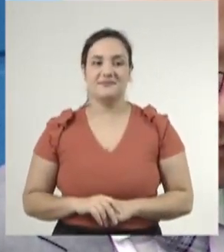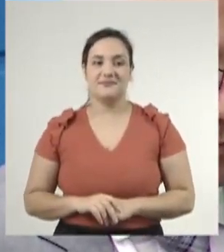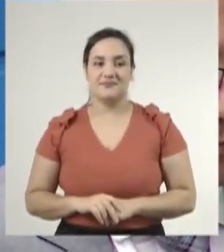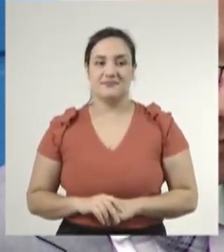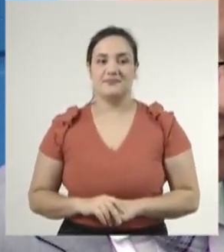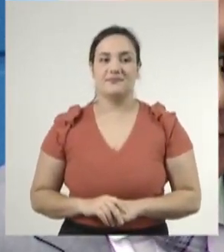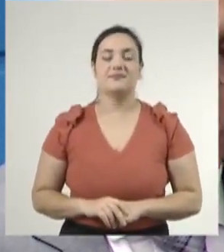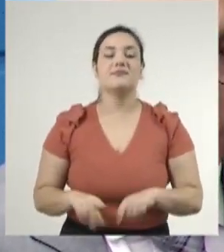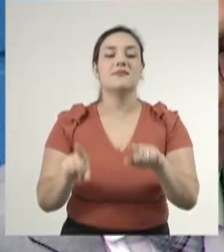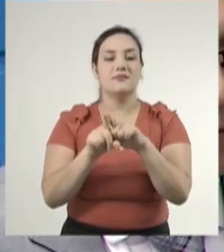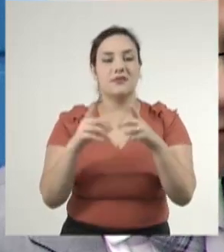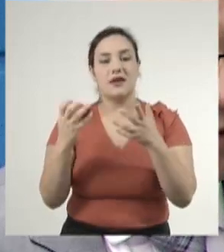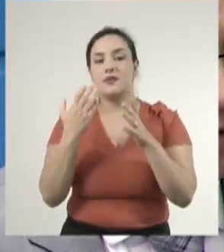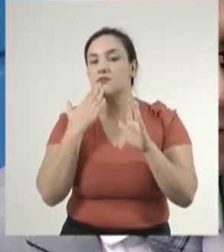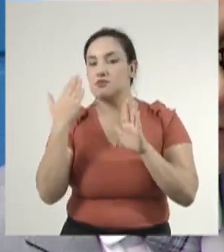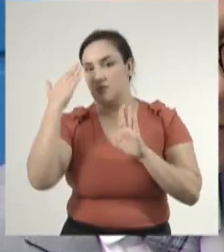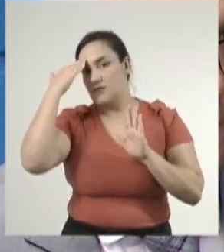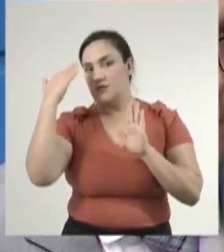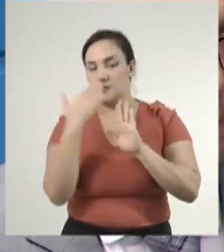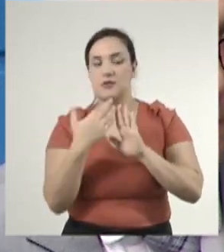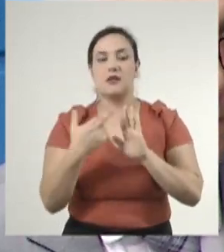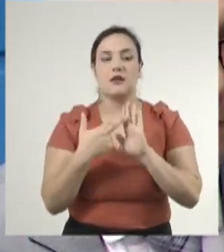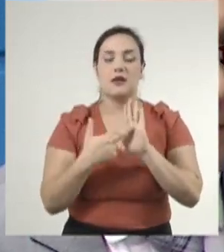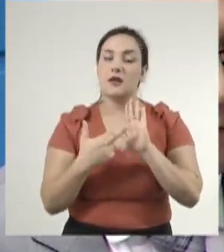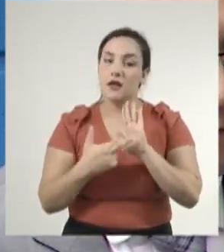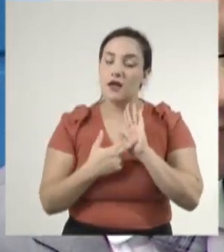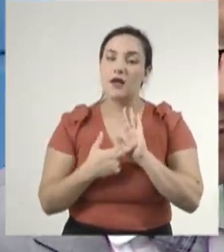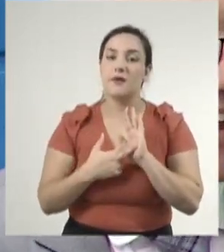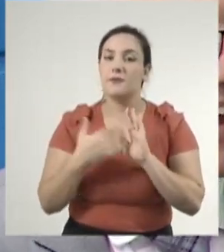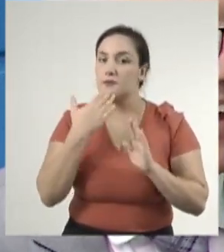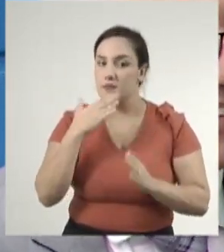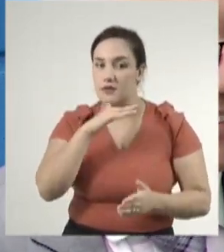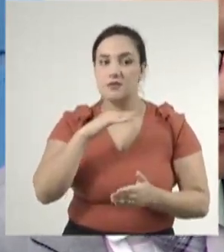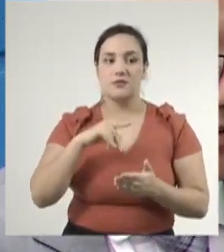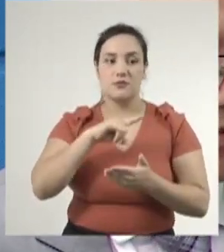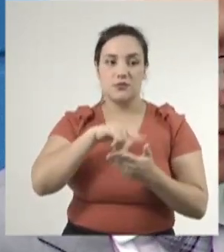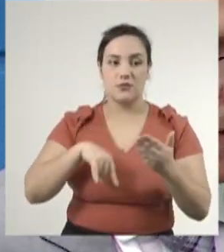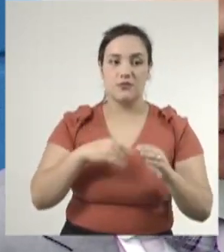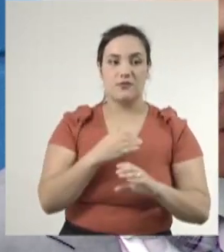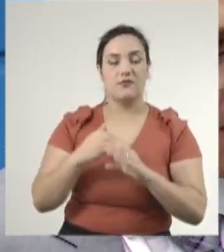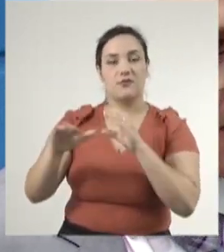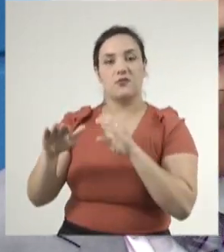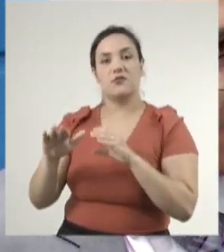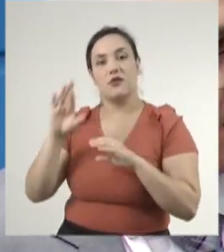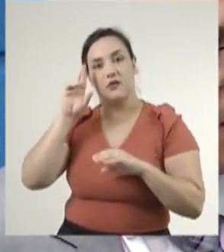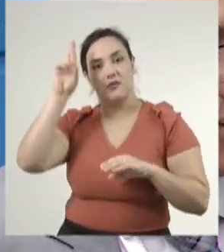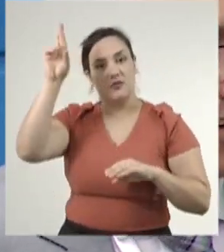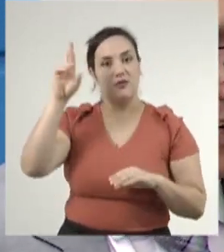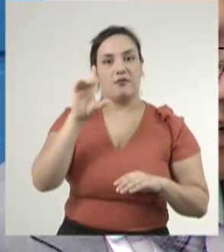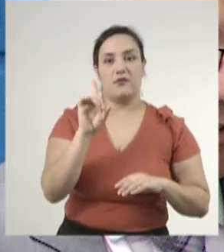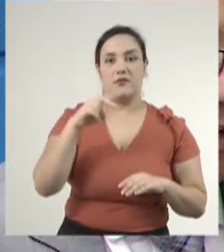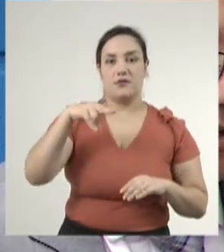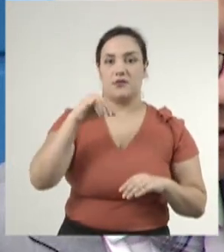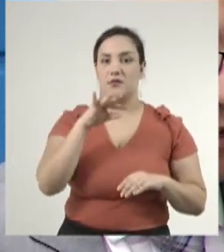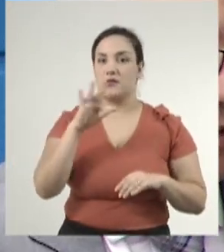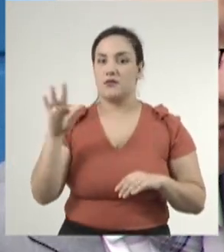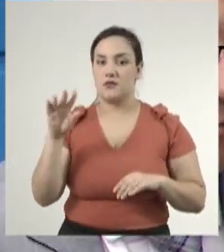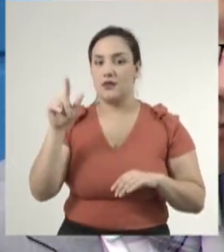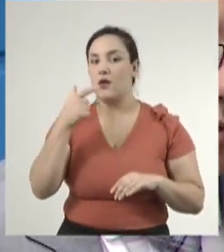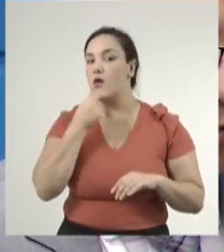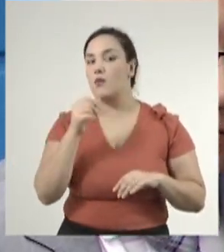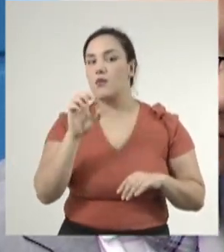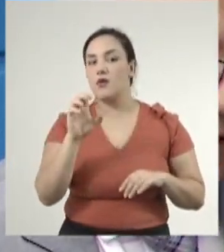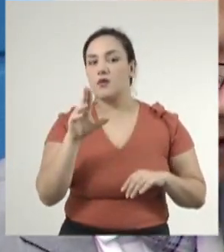também de forma regimental, encaminhado expediente desse Poder Legislativo ao superintendente regional do DENIT, senhor Euro